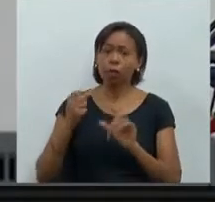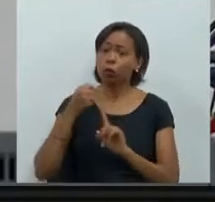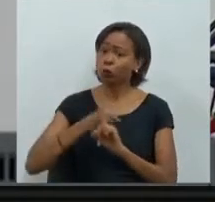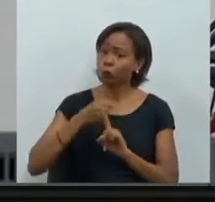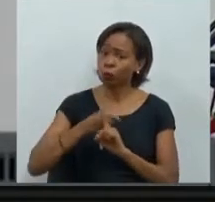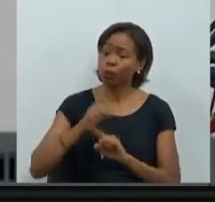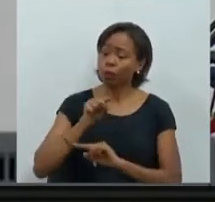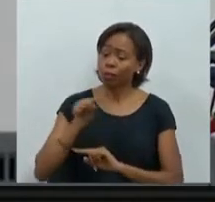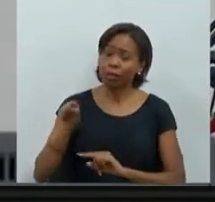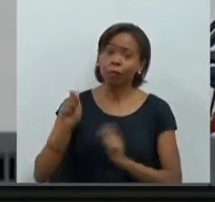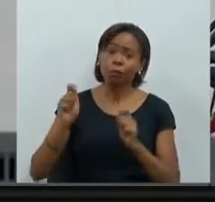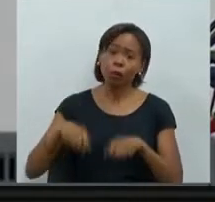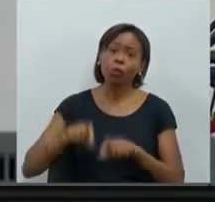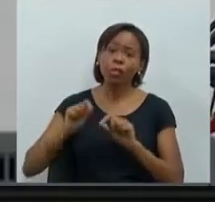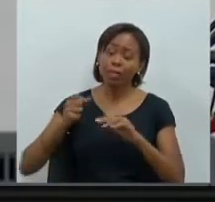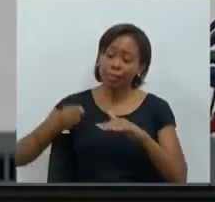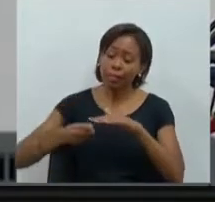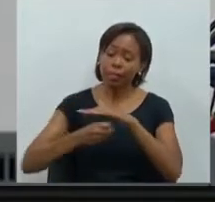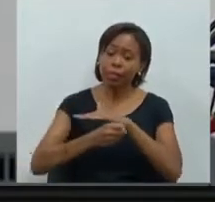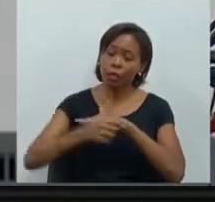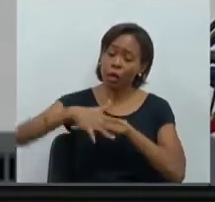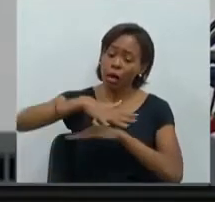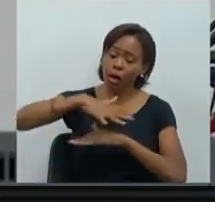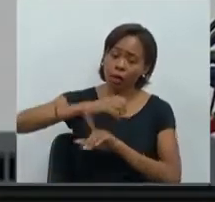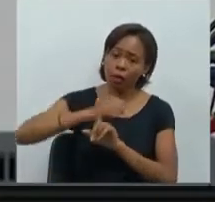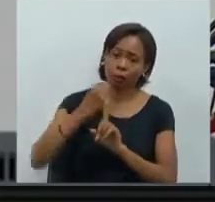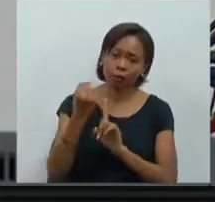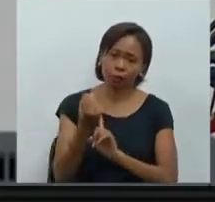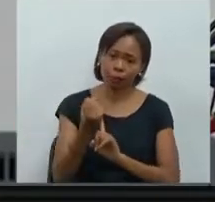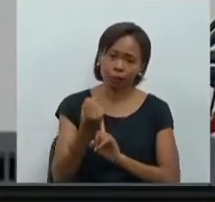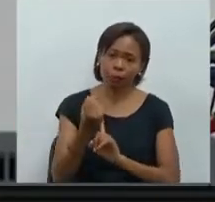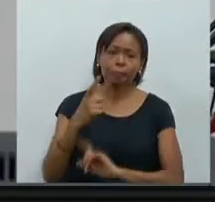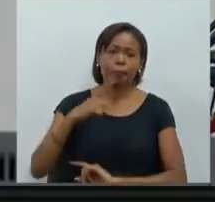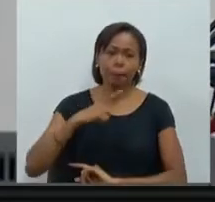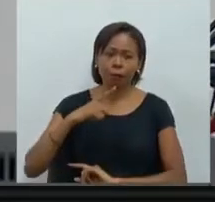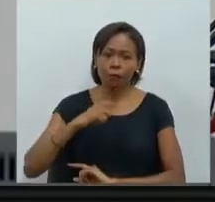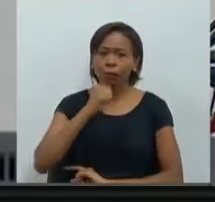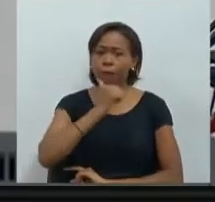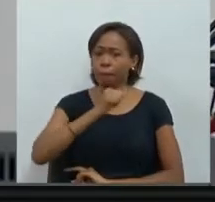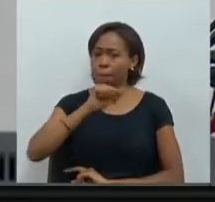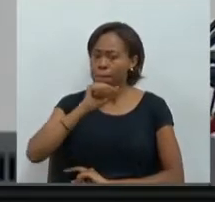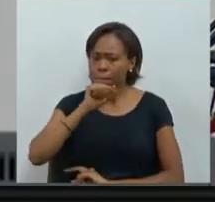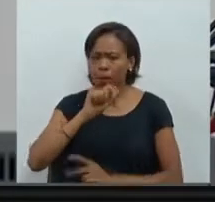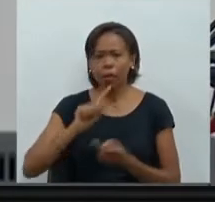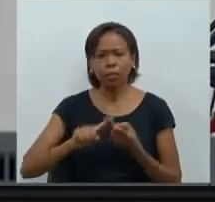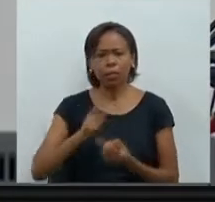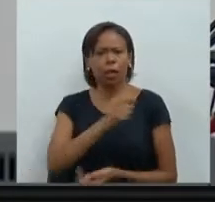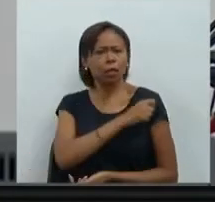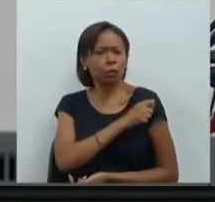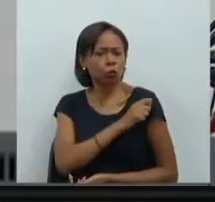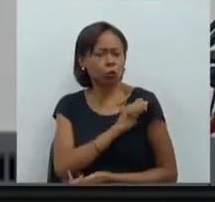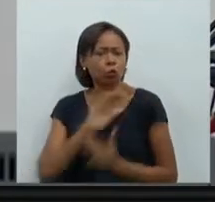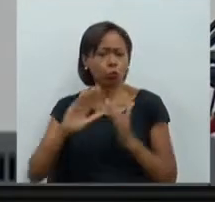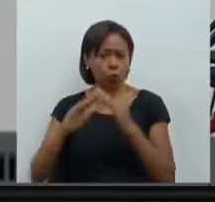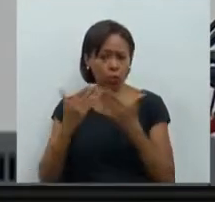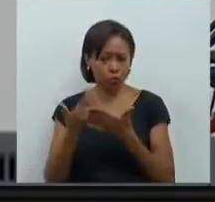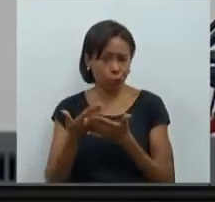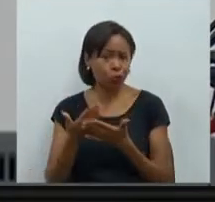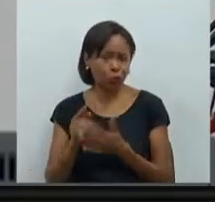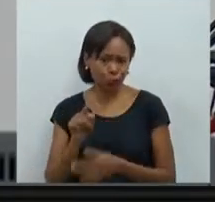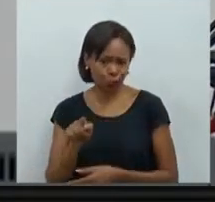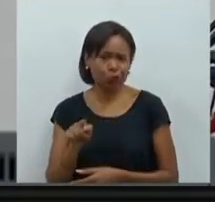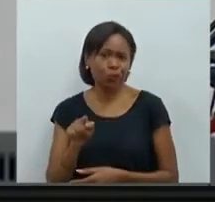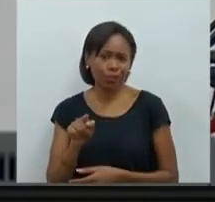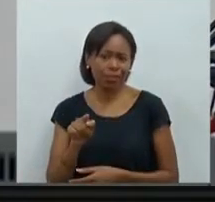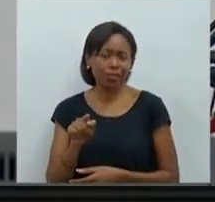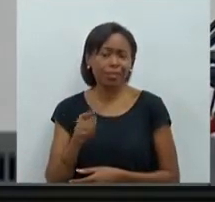na sociedade. Então, nós temos todas as mães, todos os alunos da nossa escola que têm a maior vontade